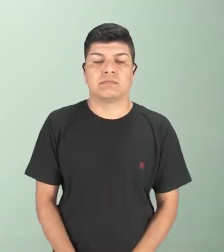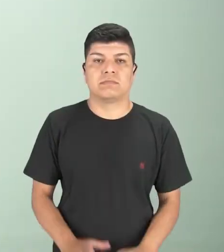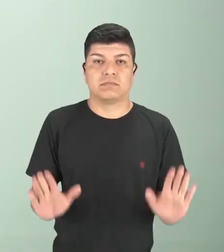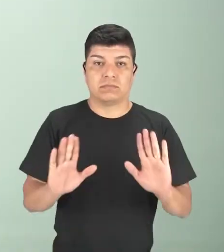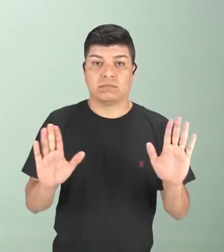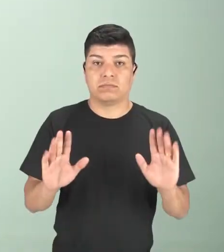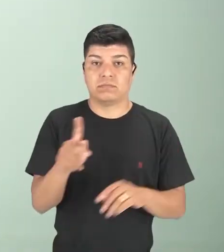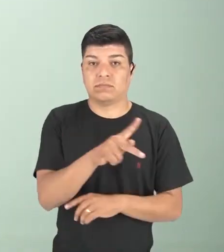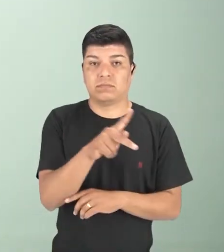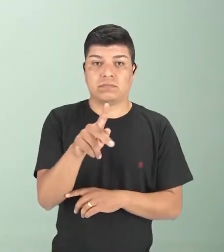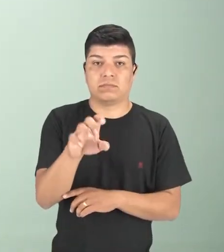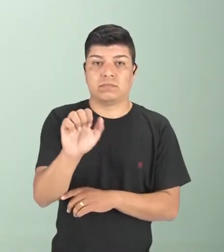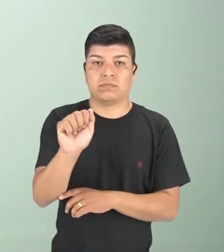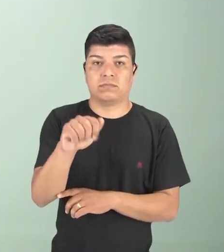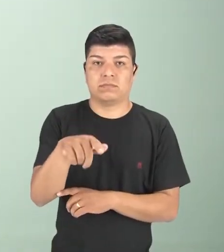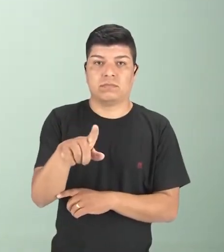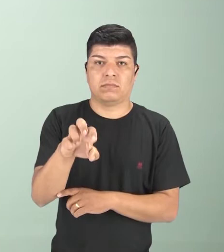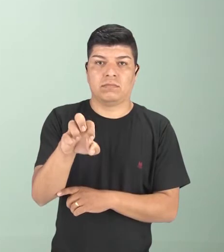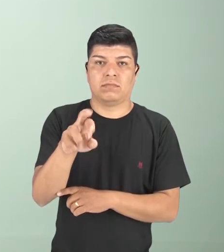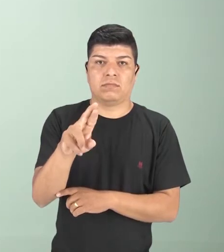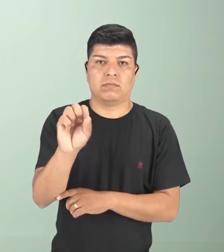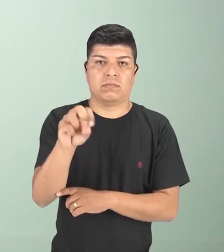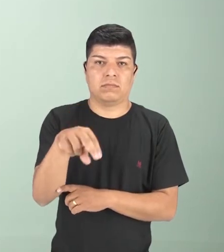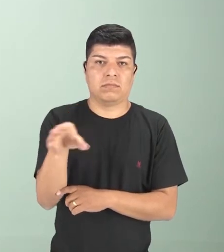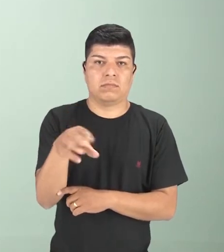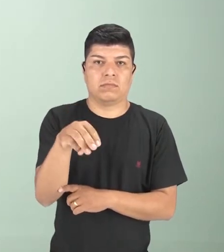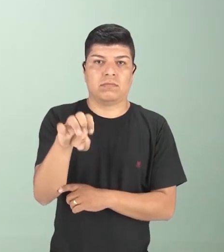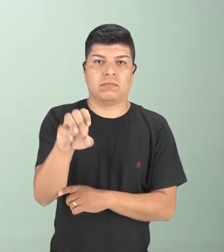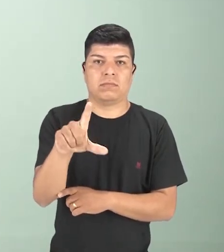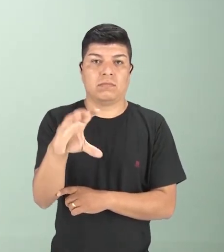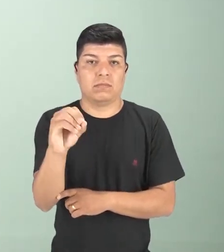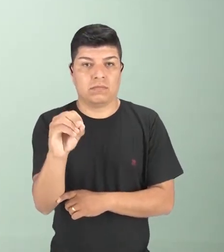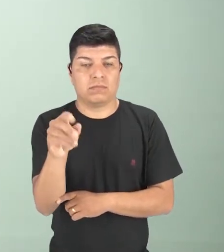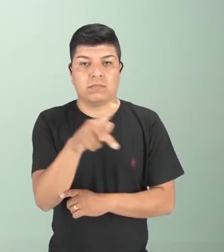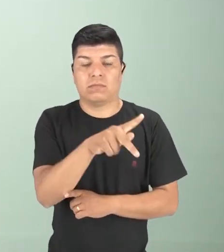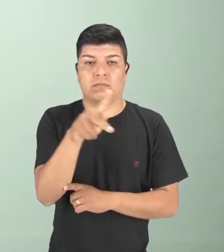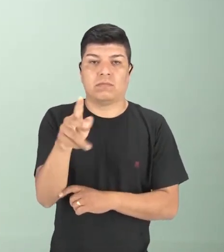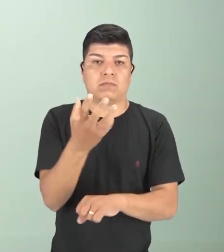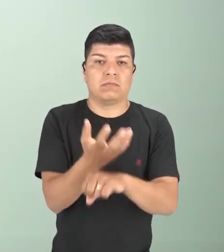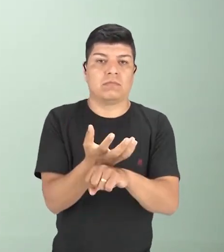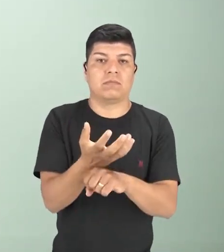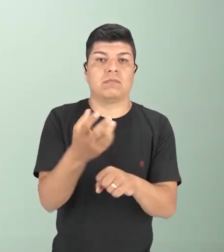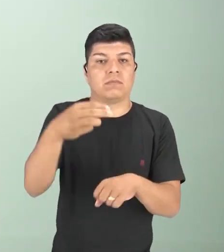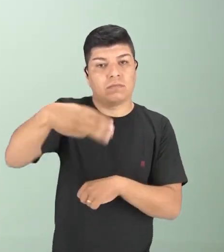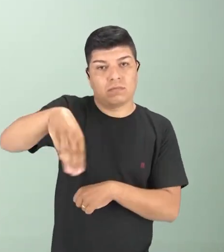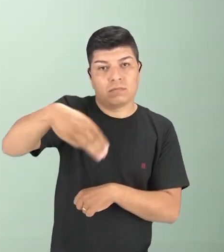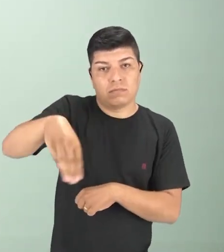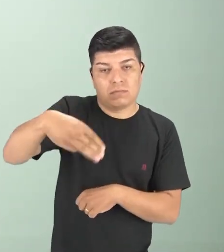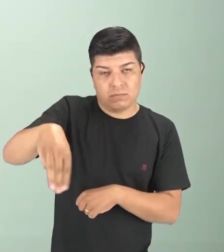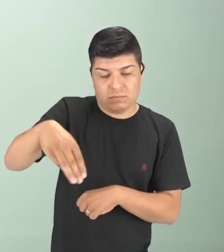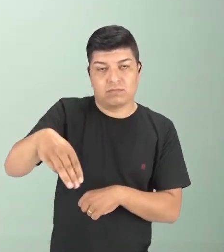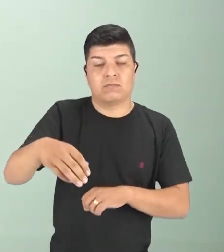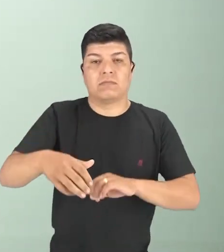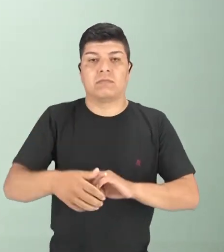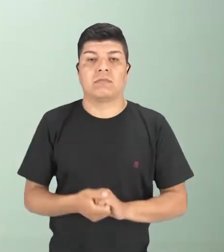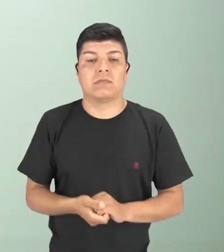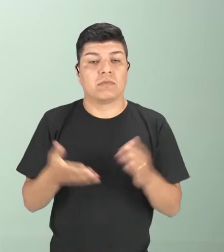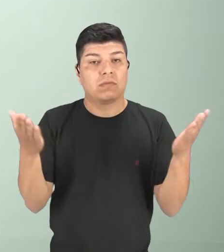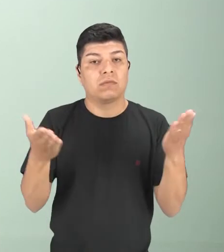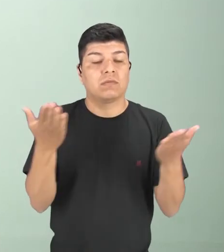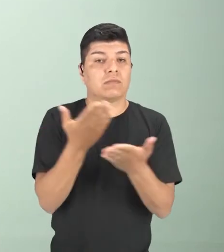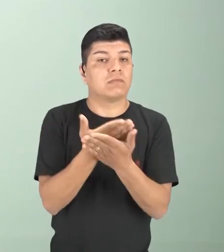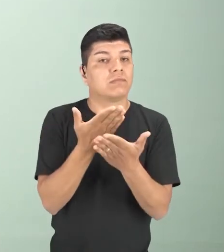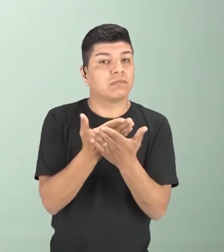Olá, eu sou o professor Anderson Mello, sou professor de matemática do Centro de Matemática, Ciências e Filosofia. E a nossa aula